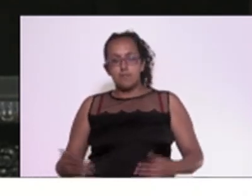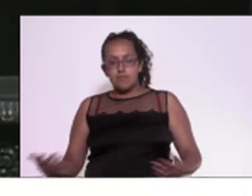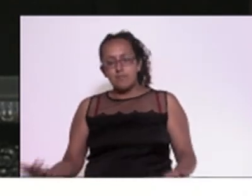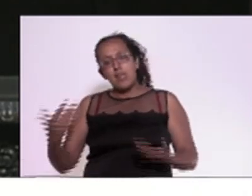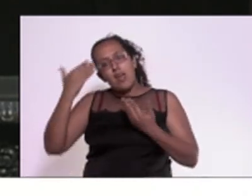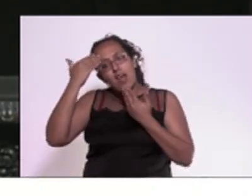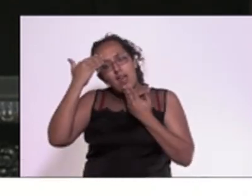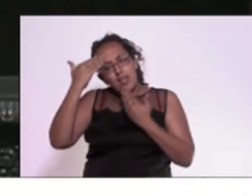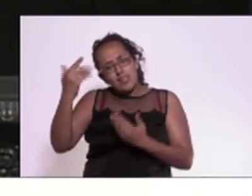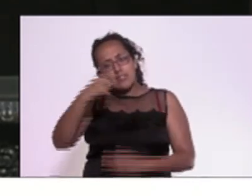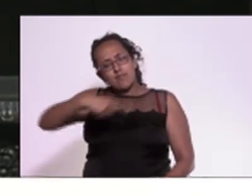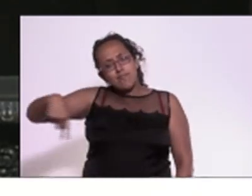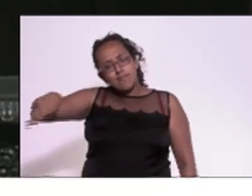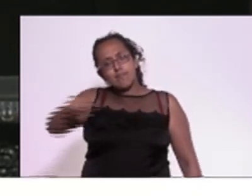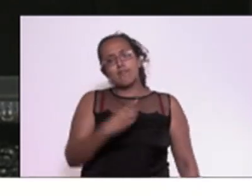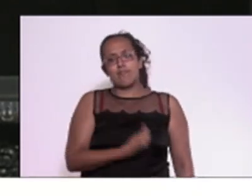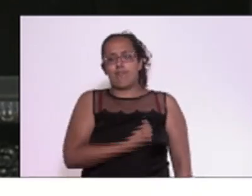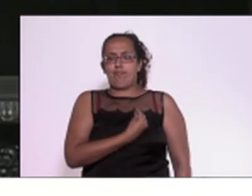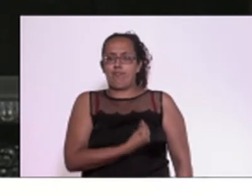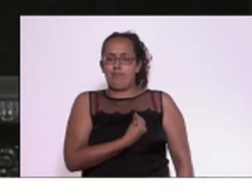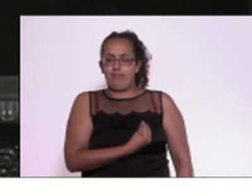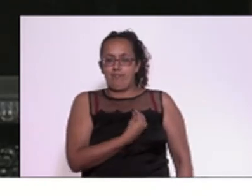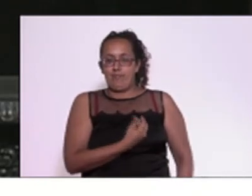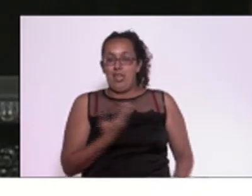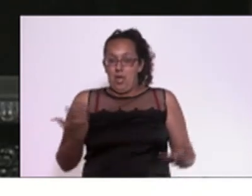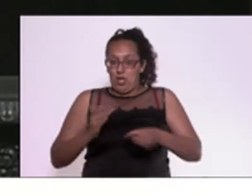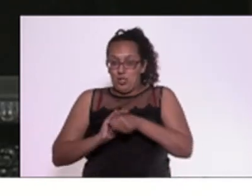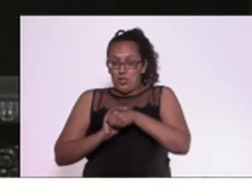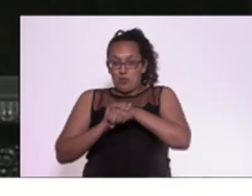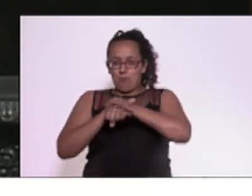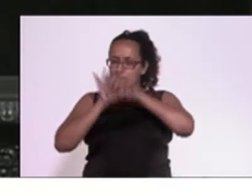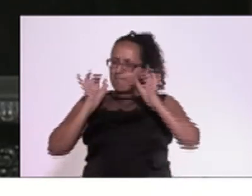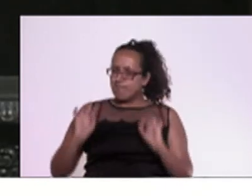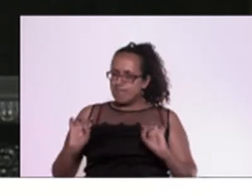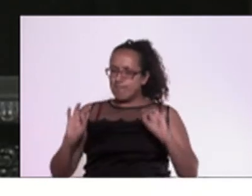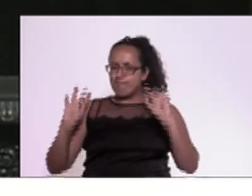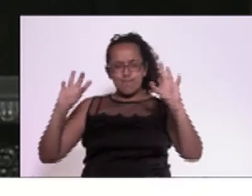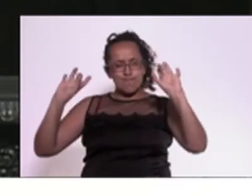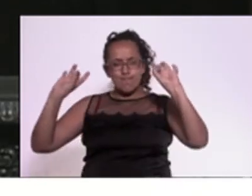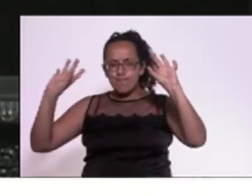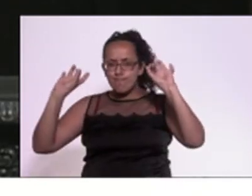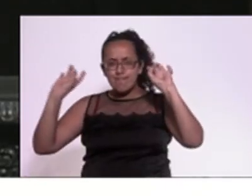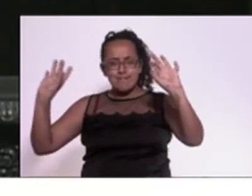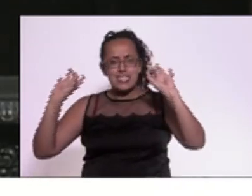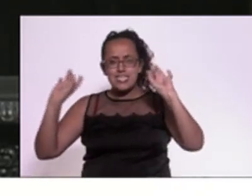trombone, e Banduendes, por acaso.